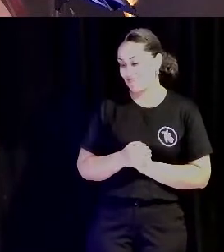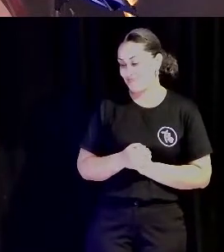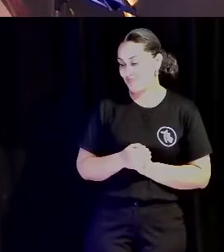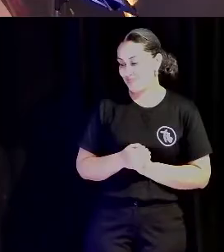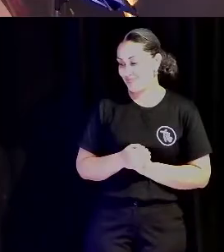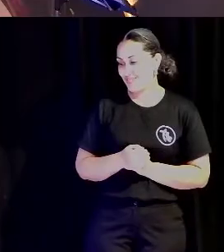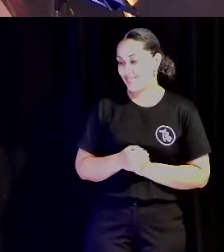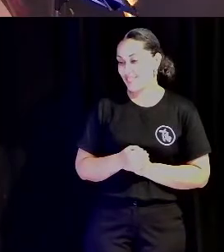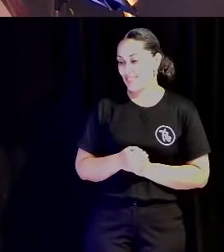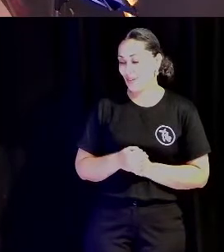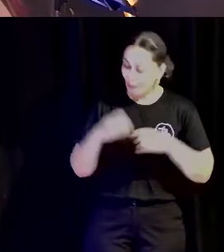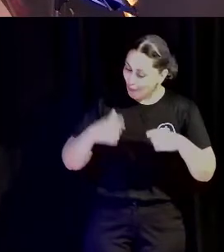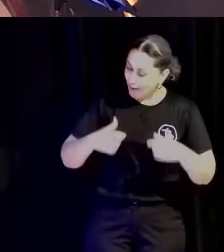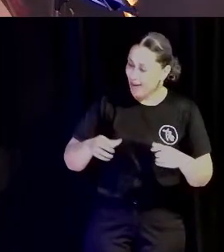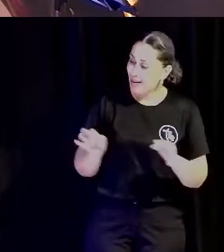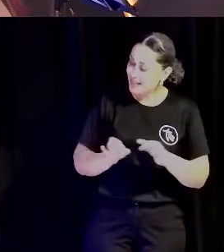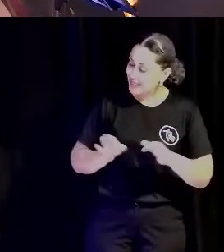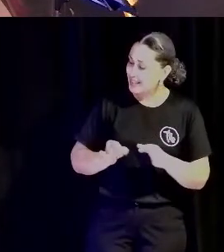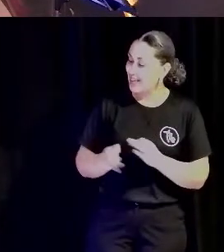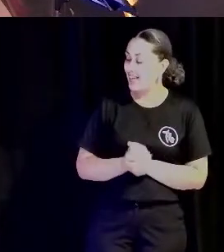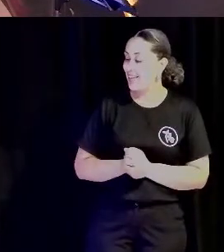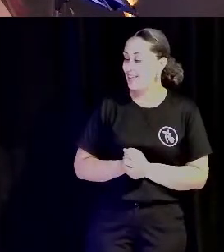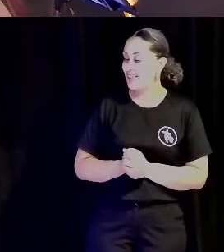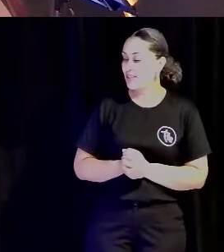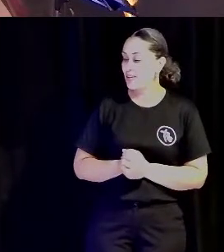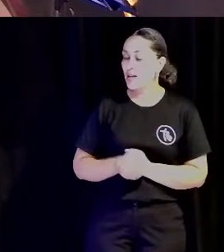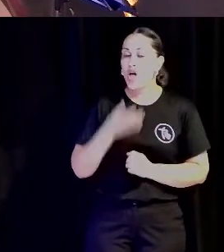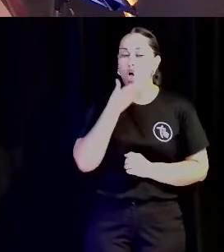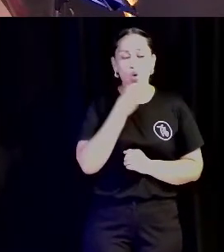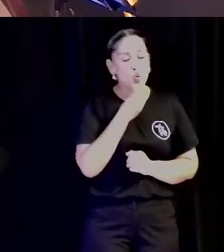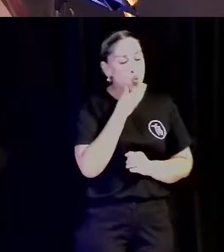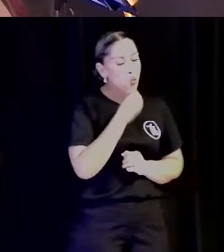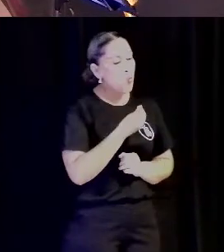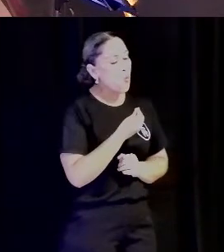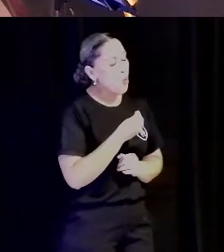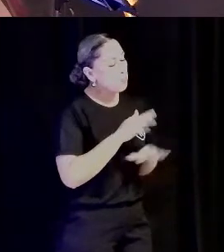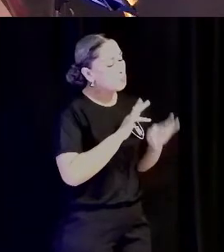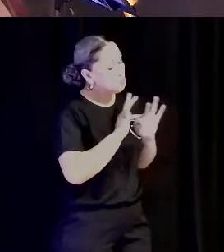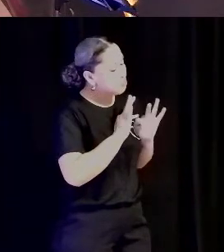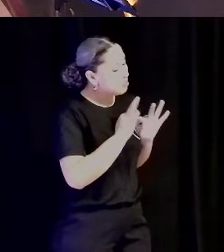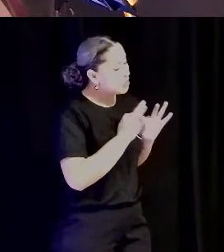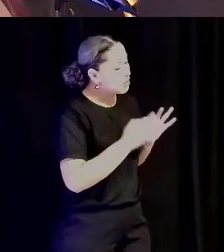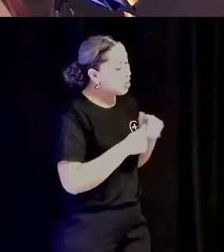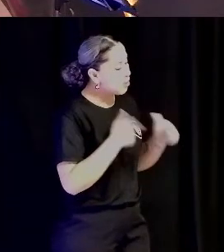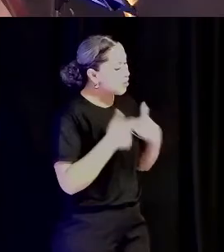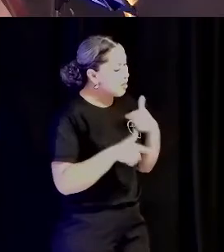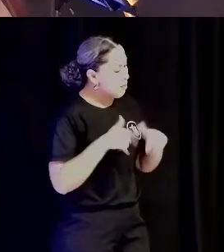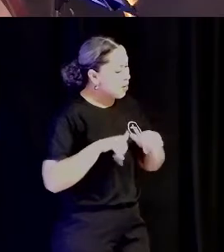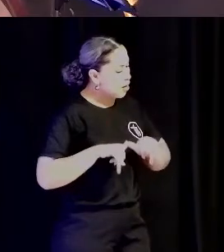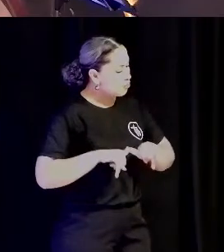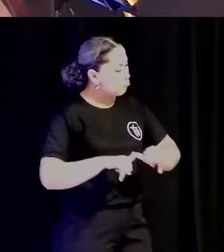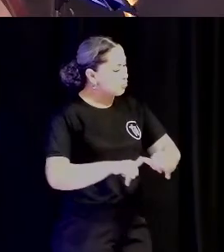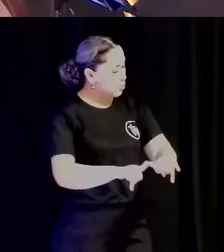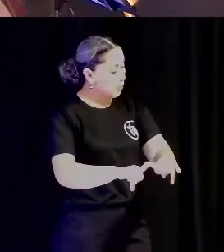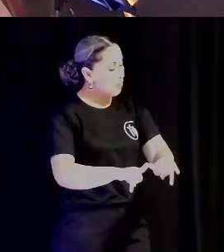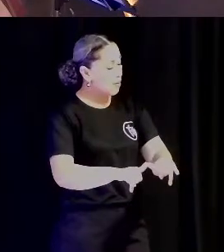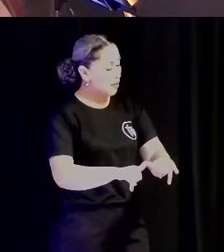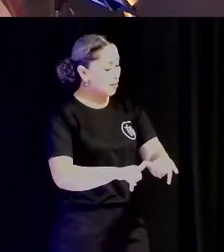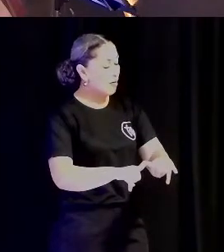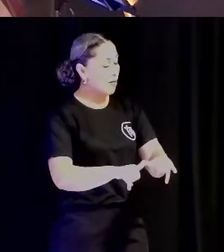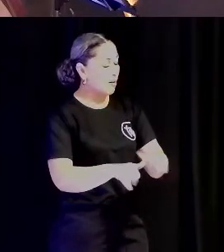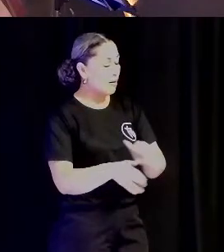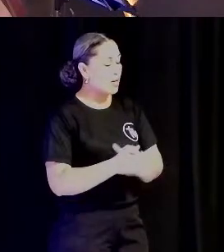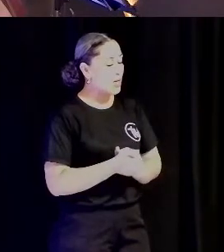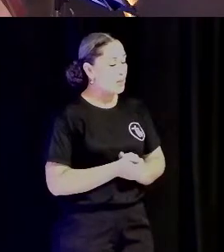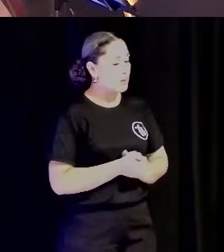Veio ao lugar certo. E o entregador simples ali, o homem simples, trabalhador